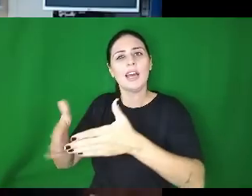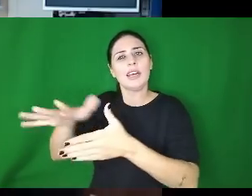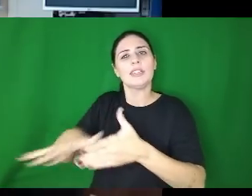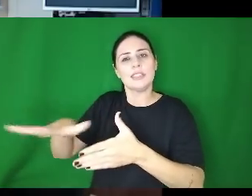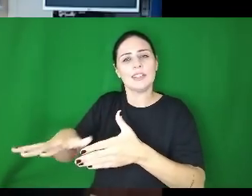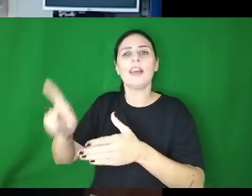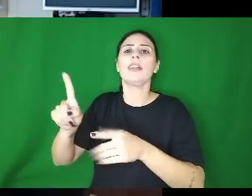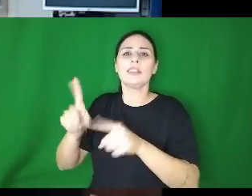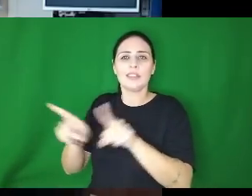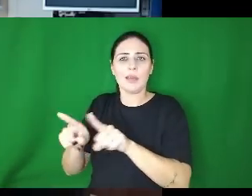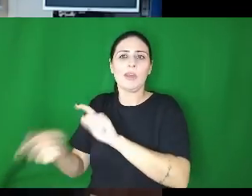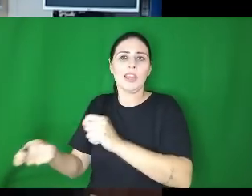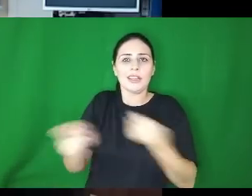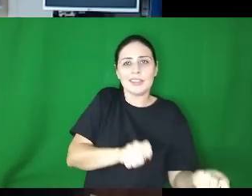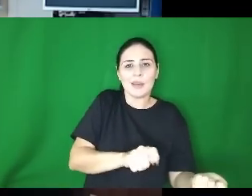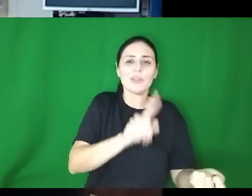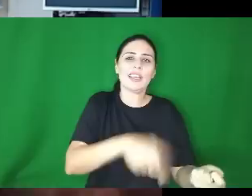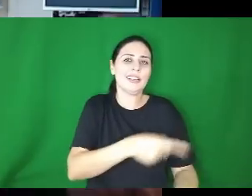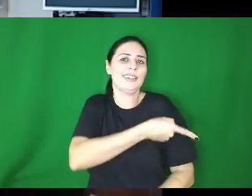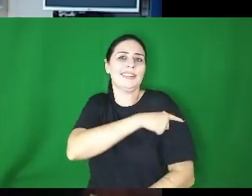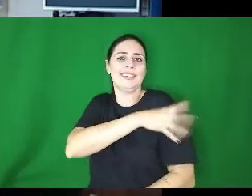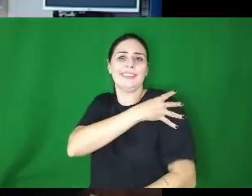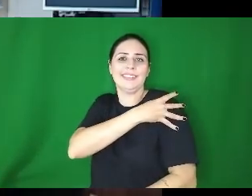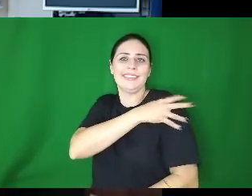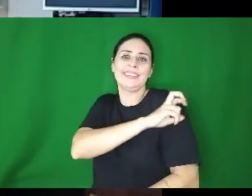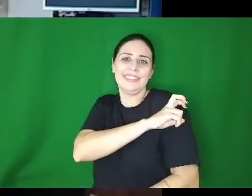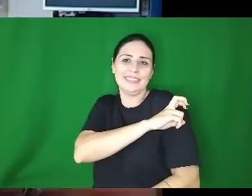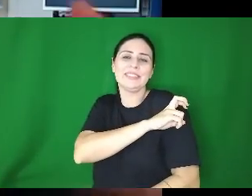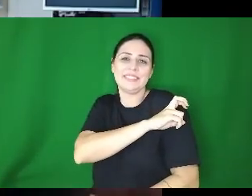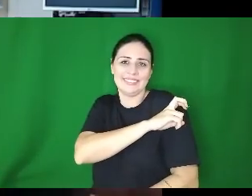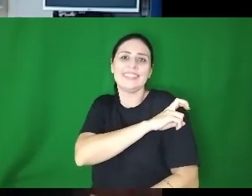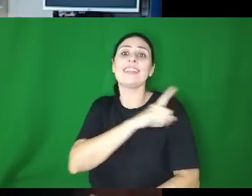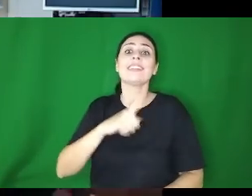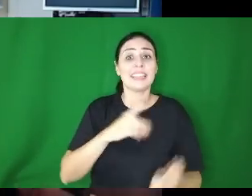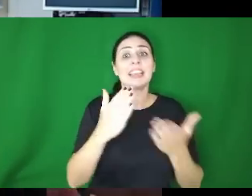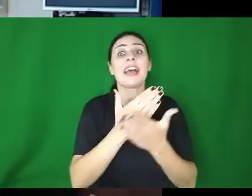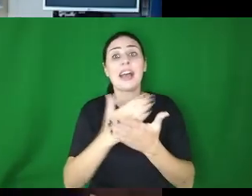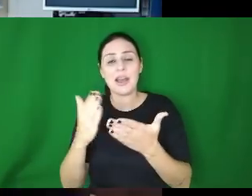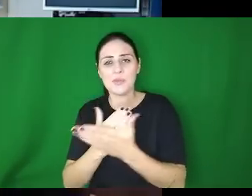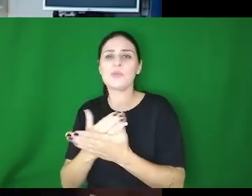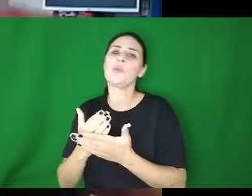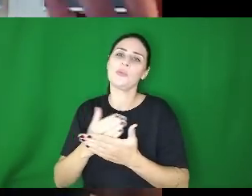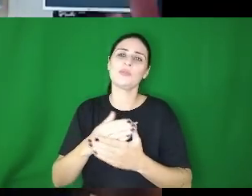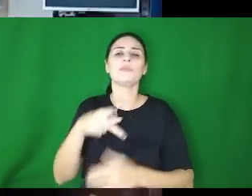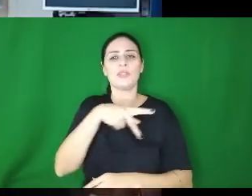continuidade dessa discussão já para a semana que vem, com todos os grupos do ensino fundamental, desde os anos